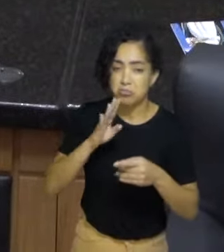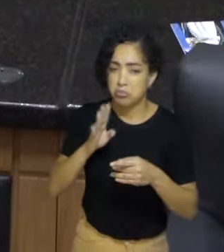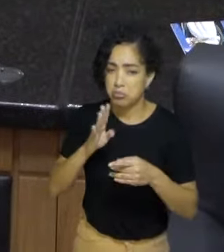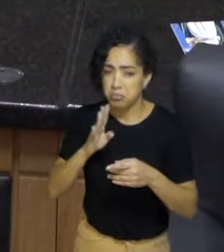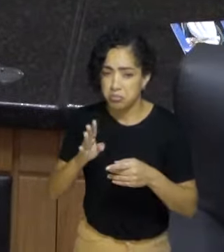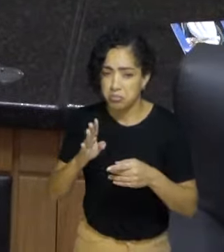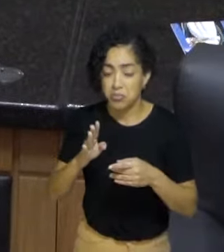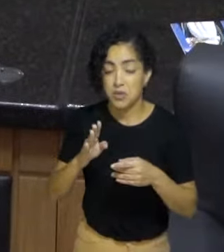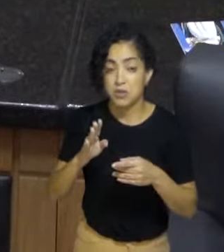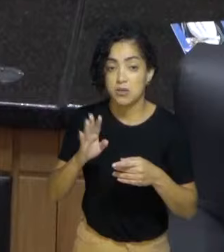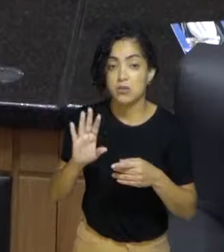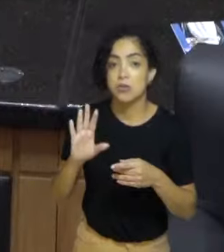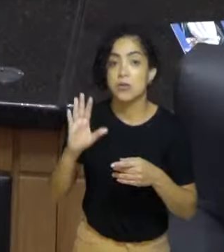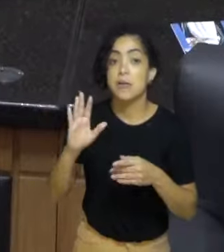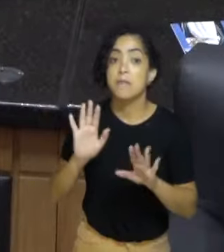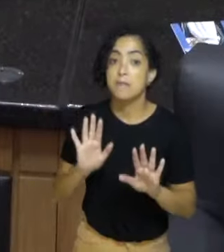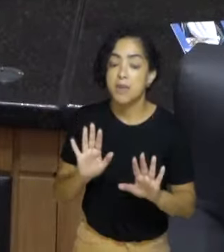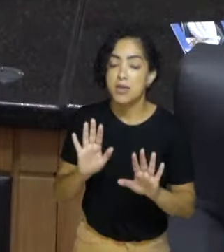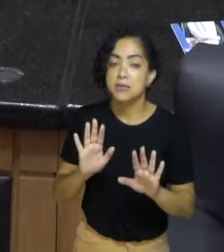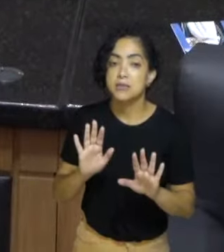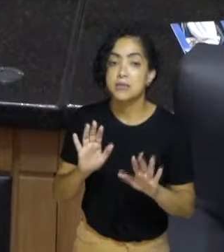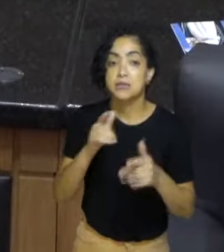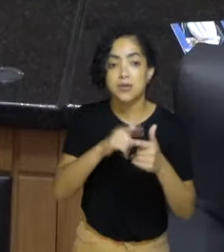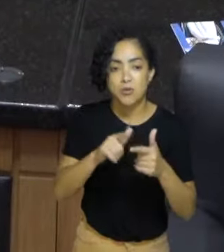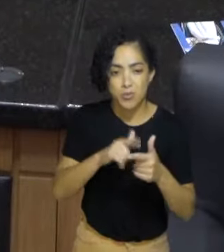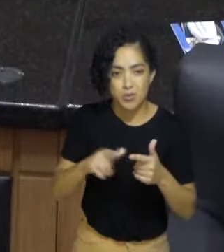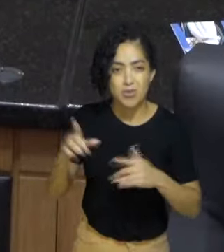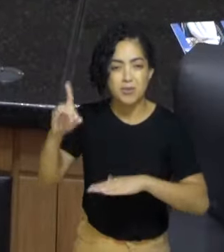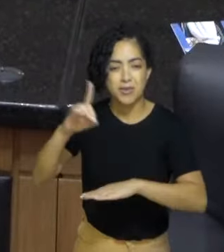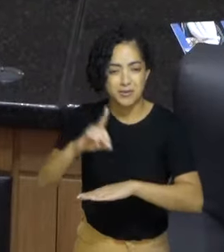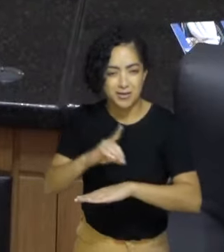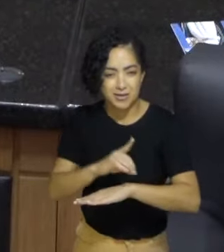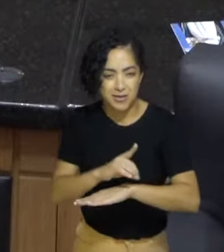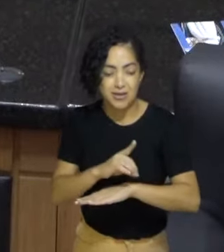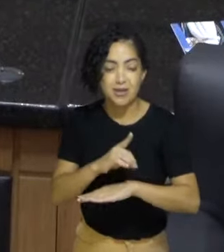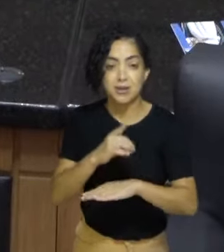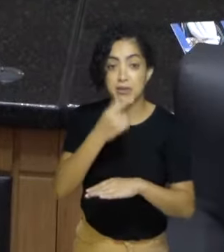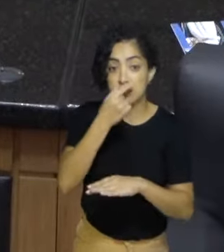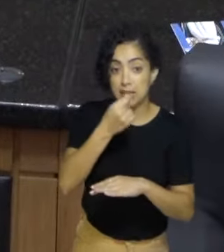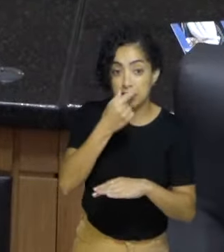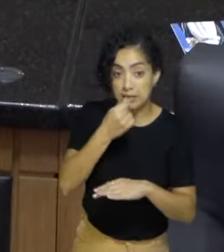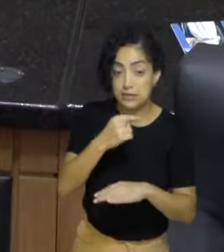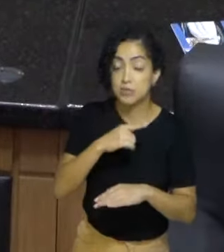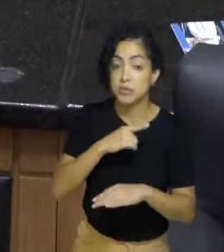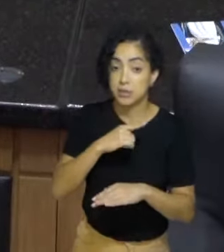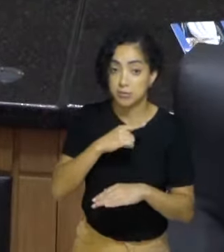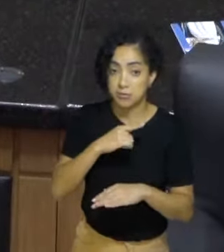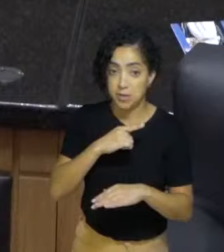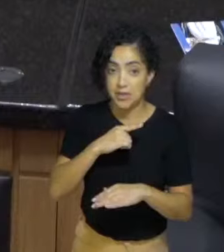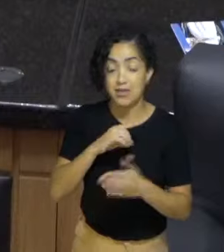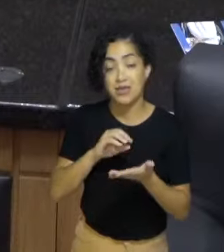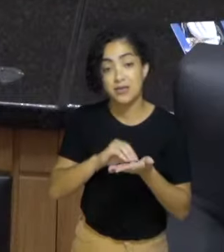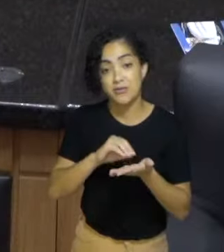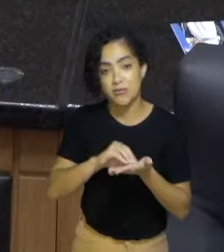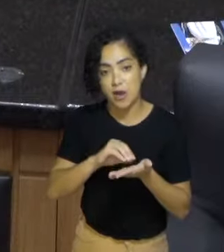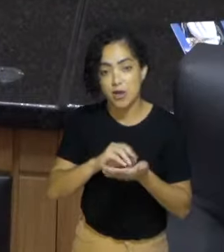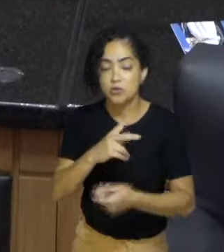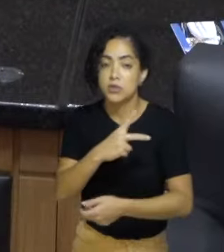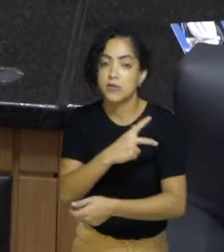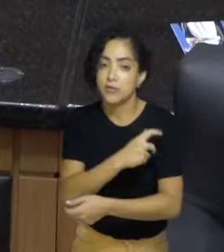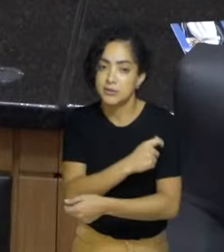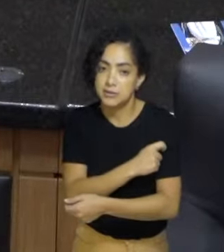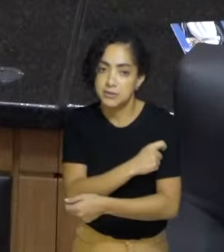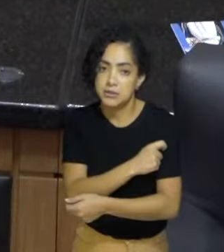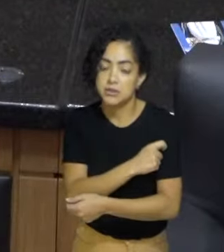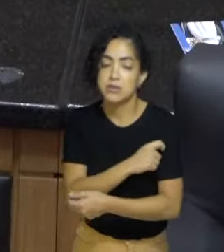hospital. Infelizmente, nós estamos com o problema da dengue e da gripe influenza, inclusive pela falta da vacina da dengue que não está no mercado.